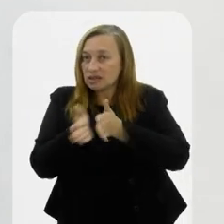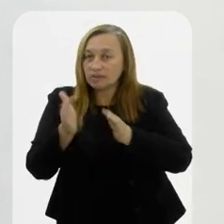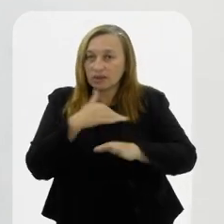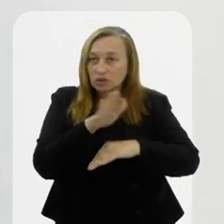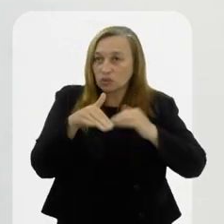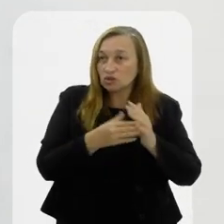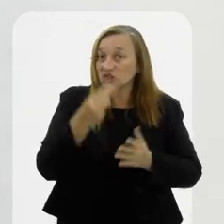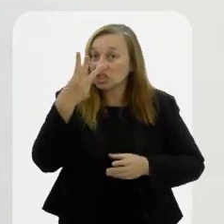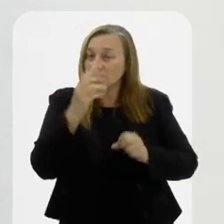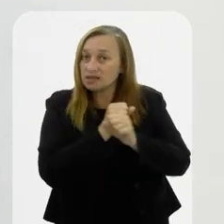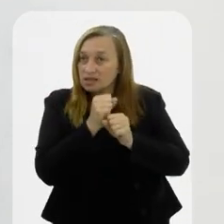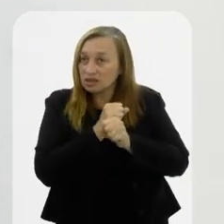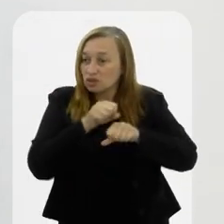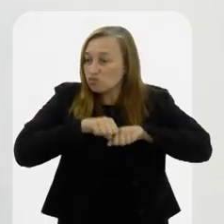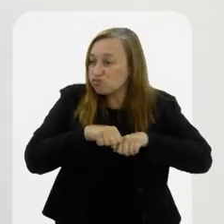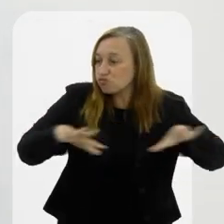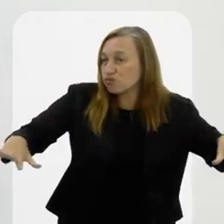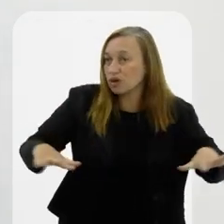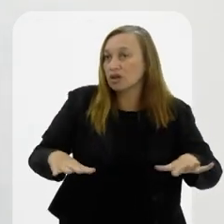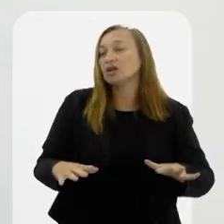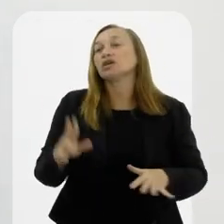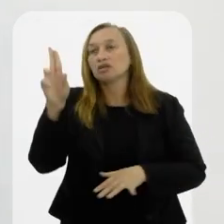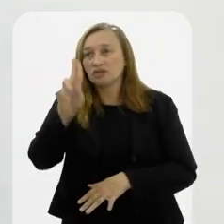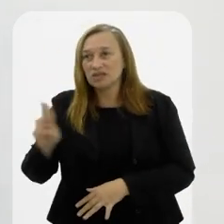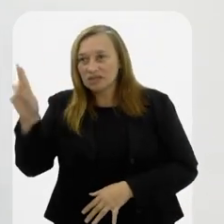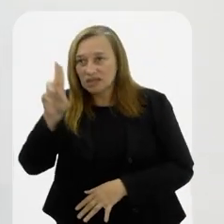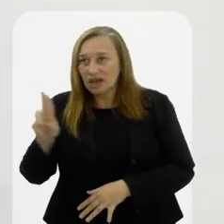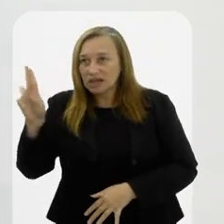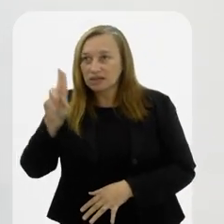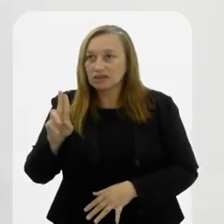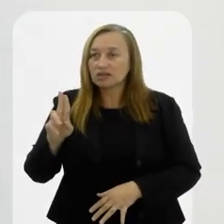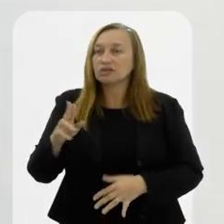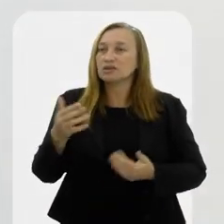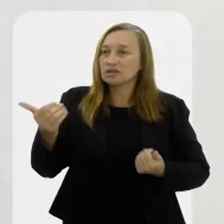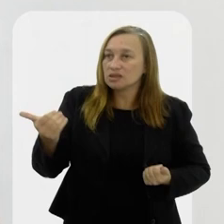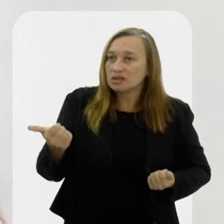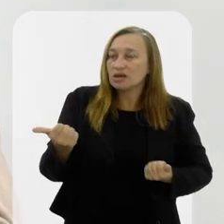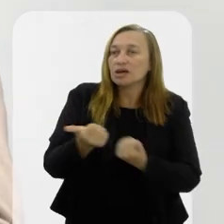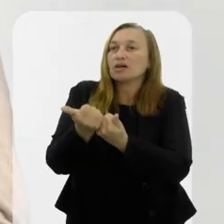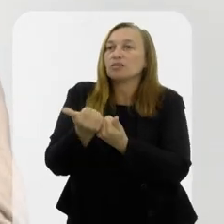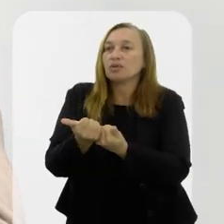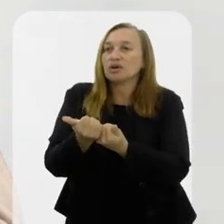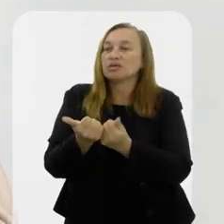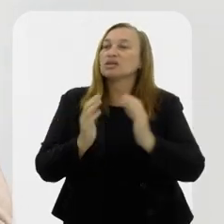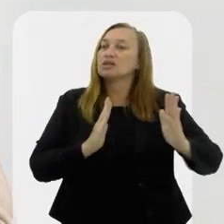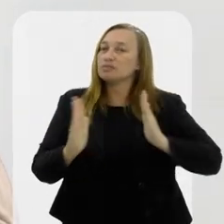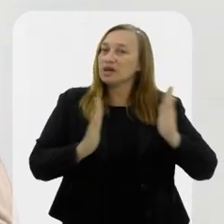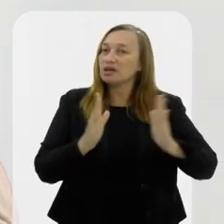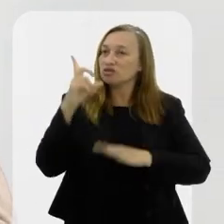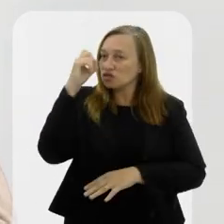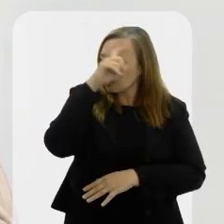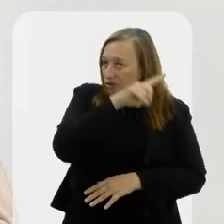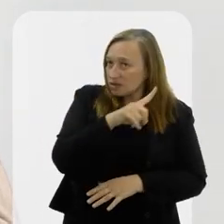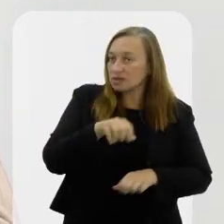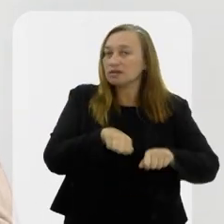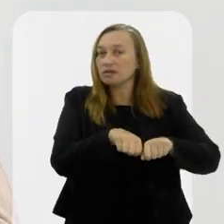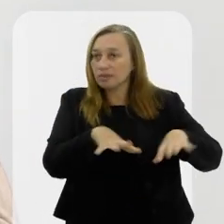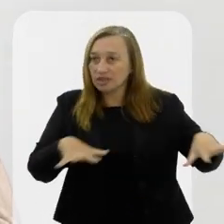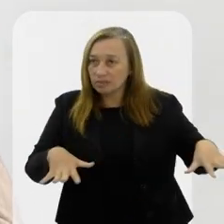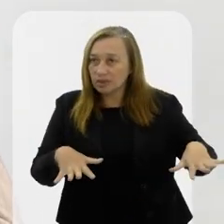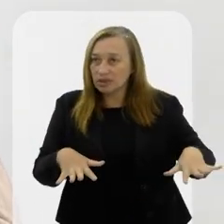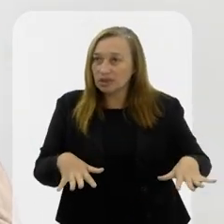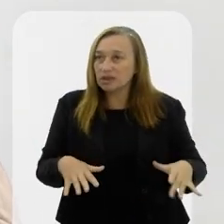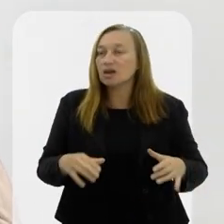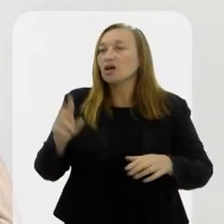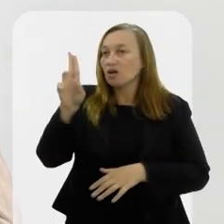um curso superior de 3 anos. Estamos expandindo as faculdades e nós colaboramos ativamente durante esses períodos